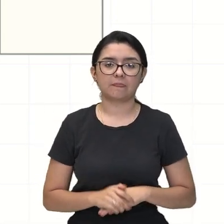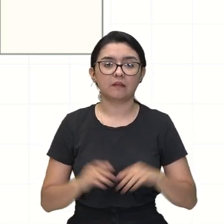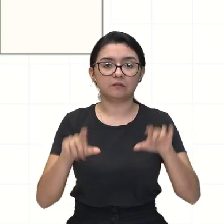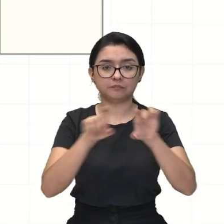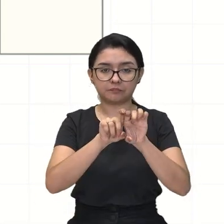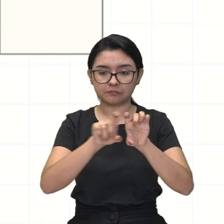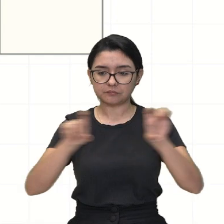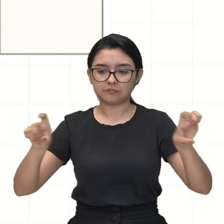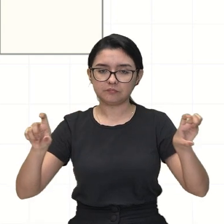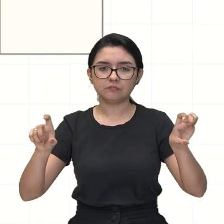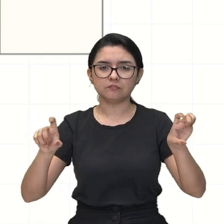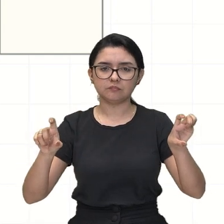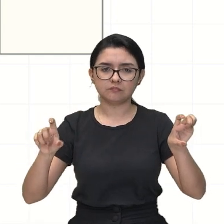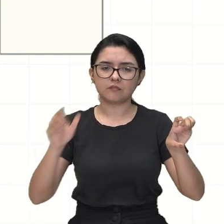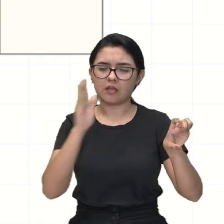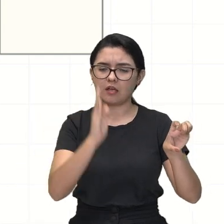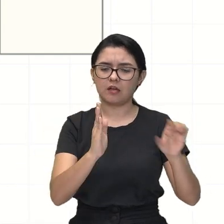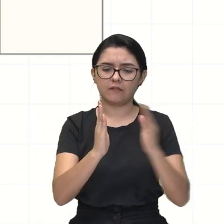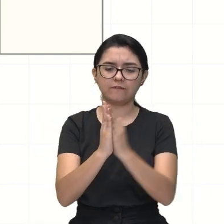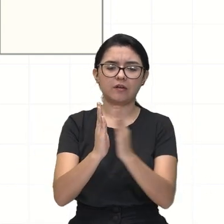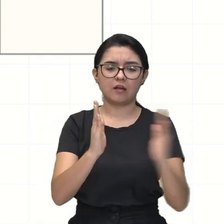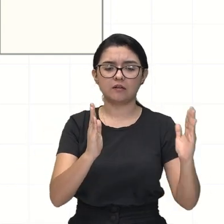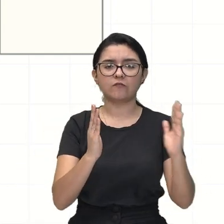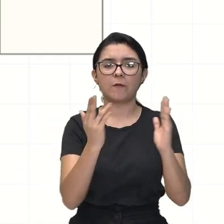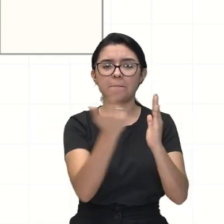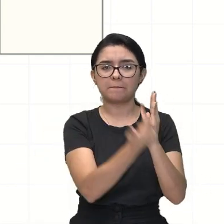uma parte desta área.